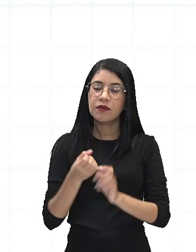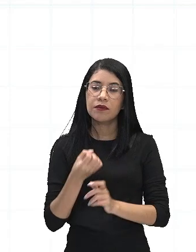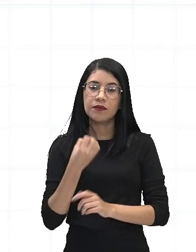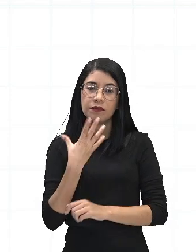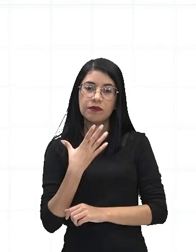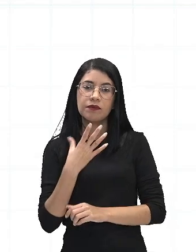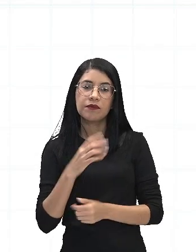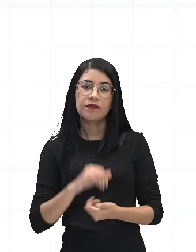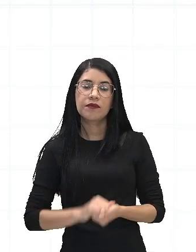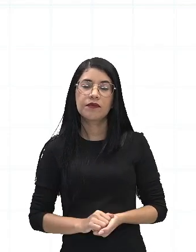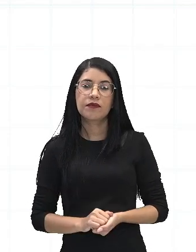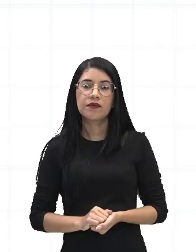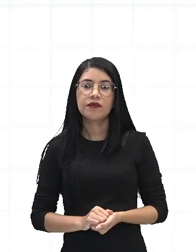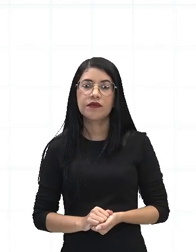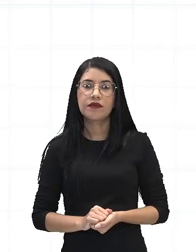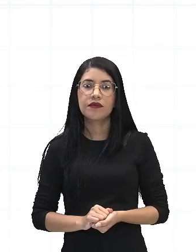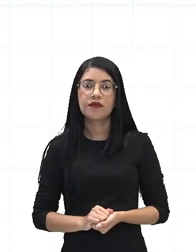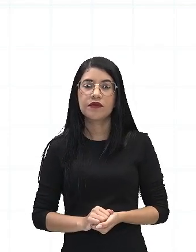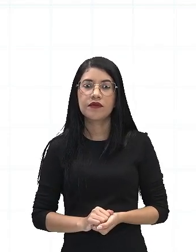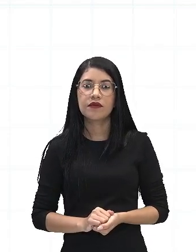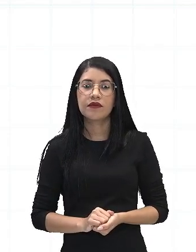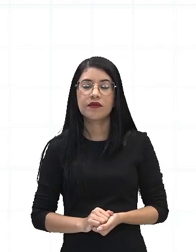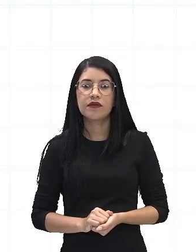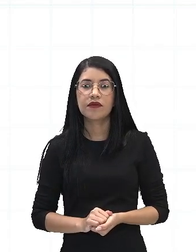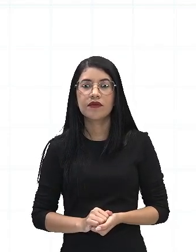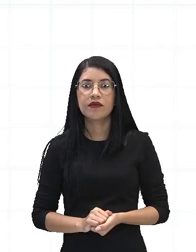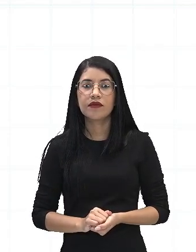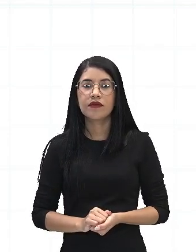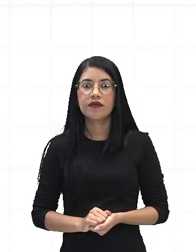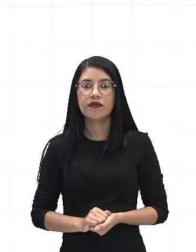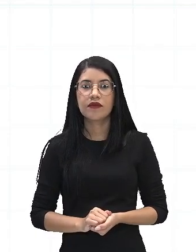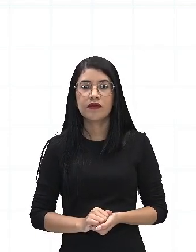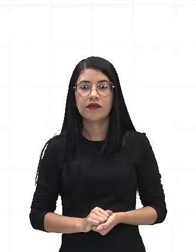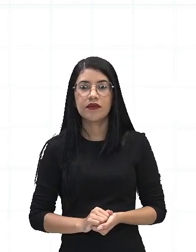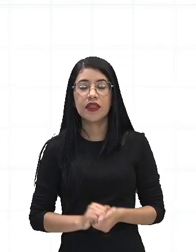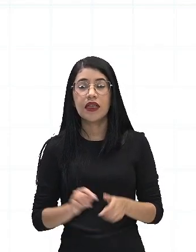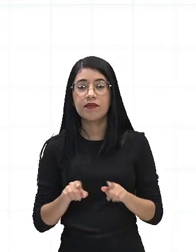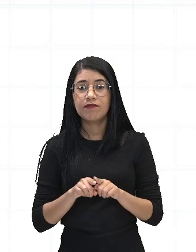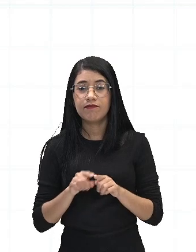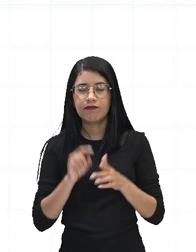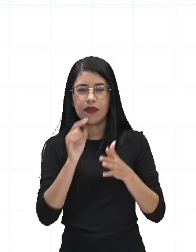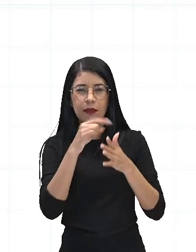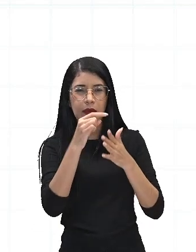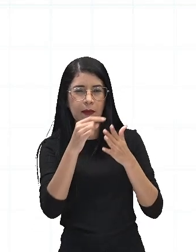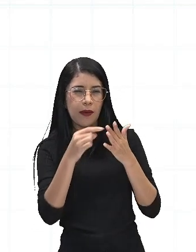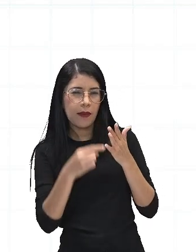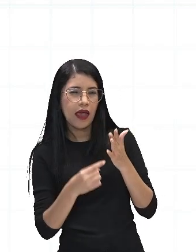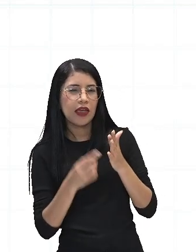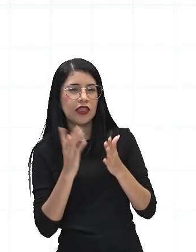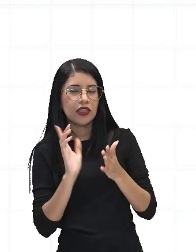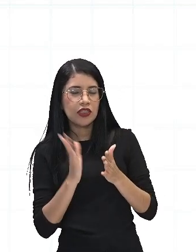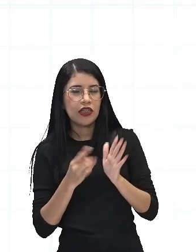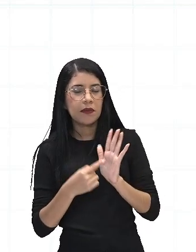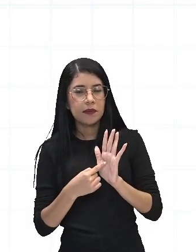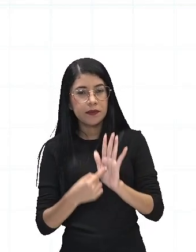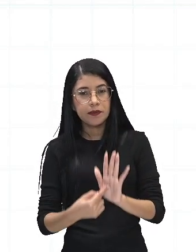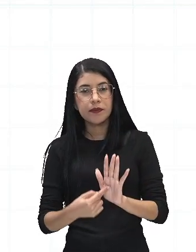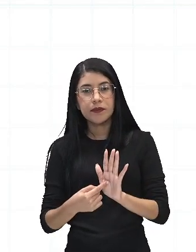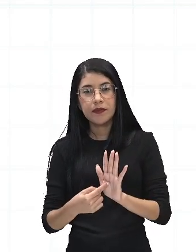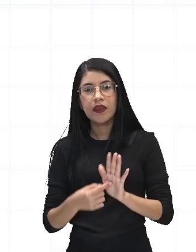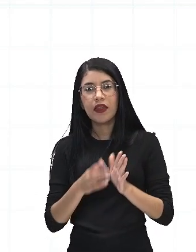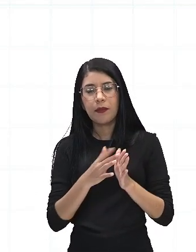para o texto. Ok? E, além desses elementos que nós vimos durante a